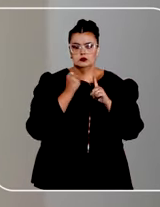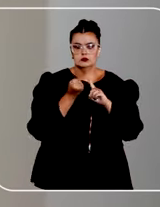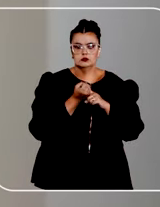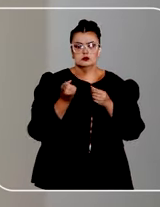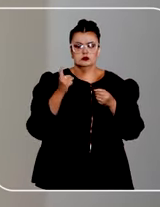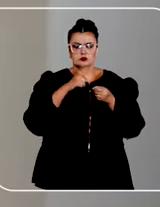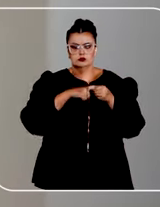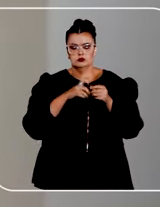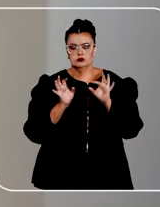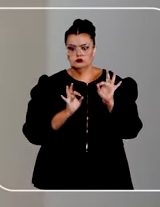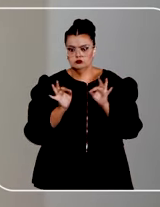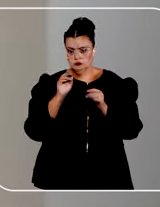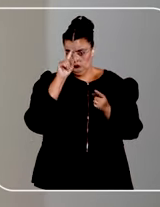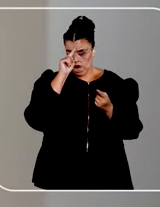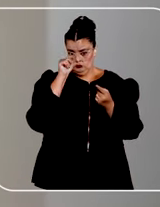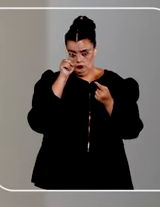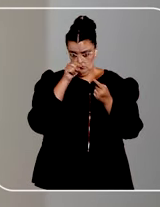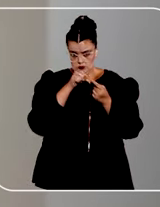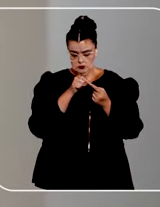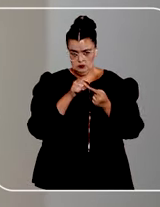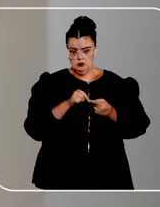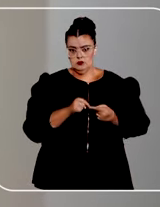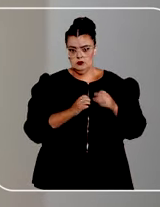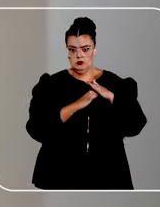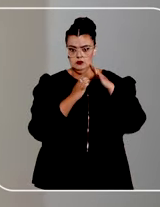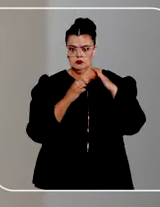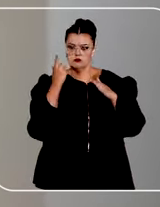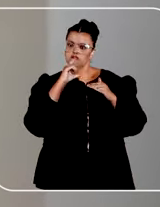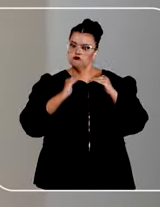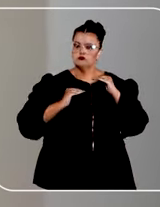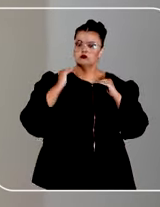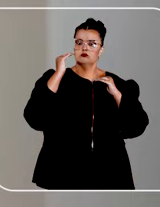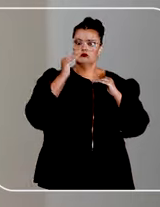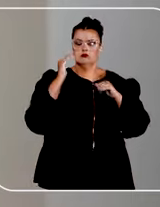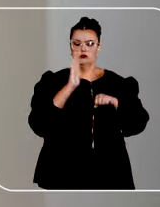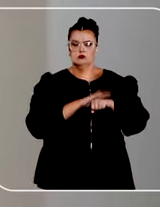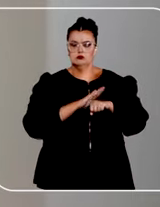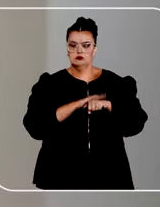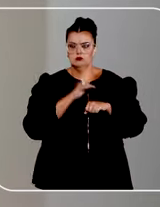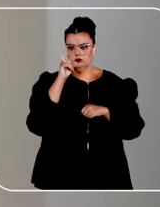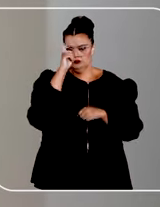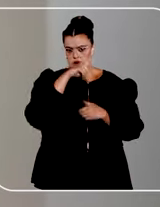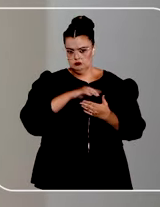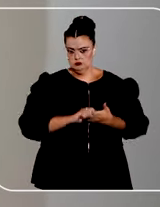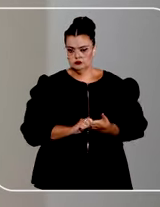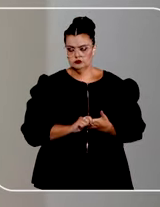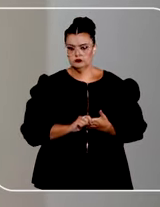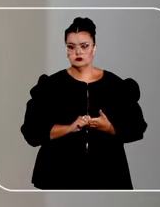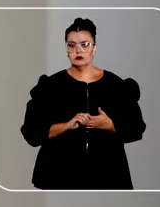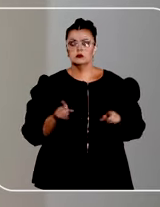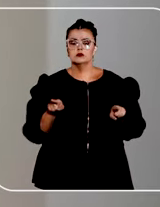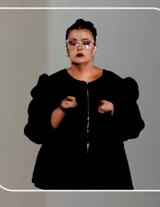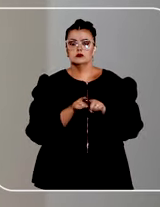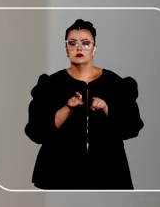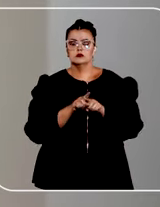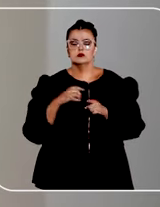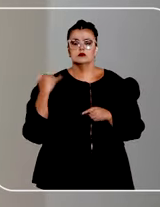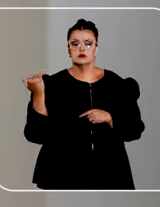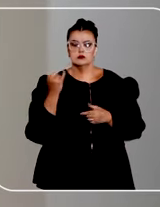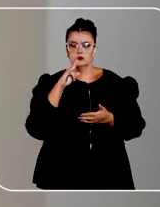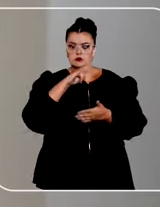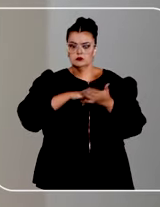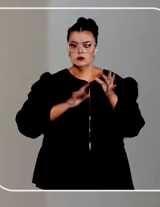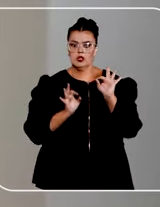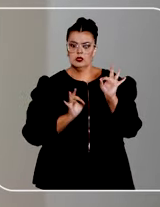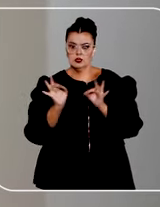societárias sempre com o objetivo de possibilitar com que essa empresa se recupere e supere esse momento de crise é importante ressaltar que apesar de ser